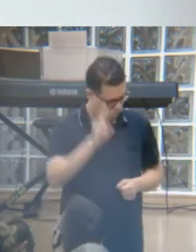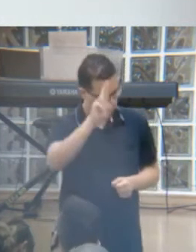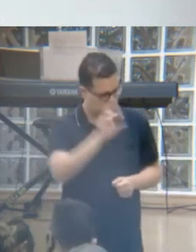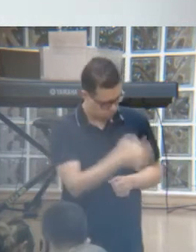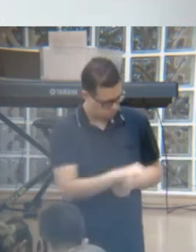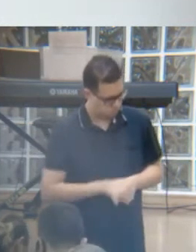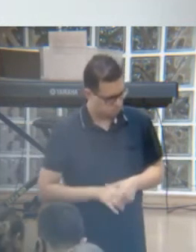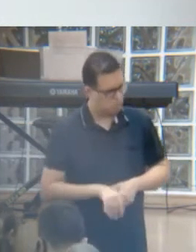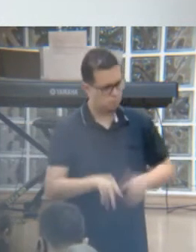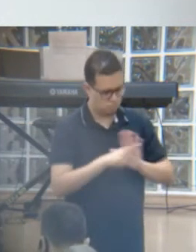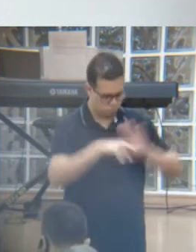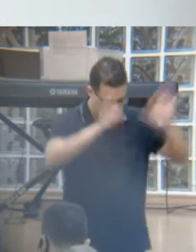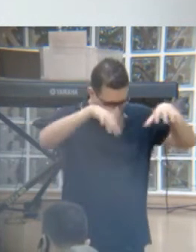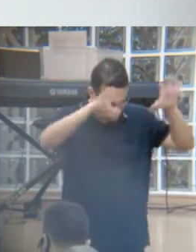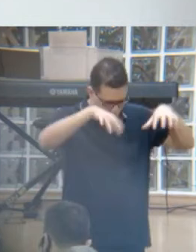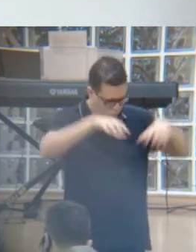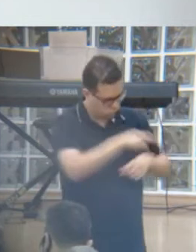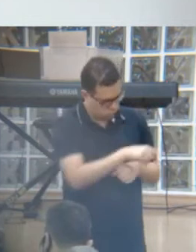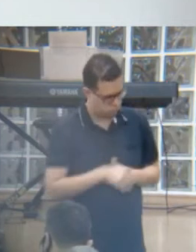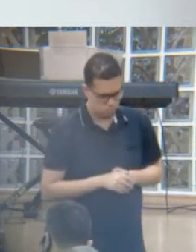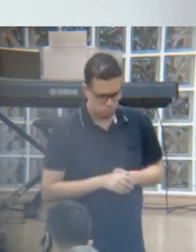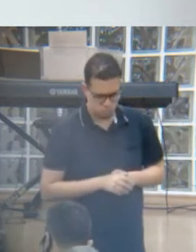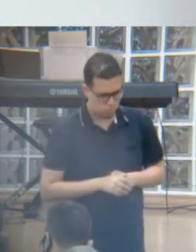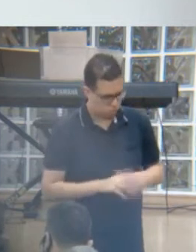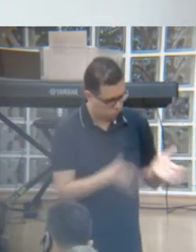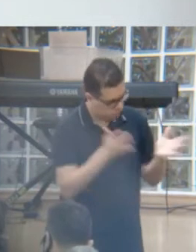da chuva? Faz chover.